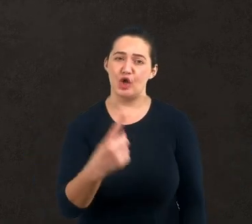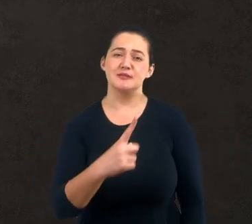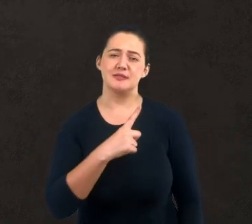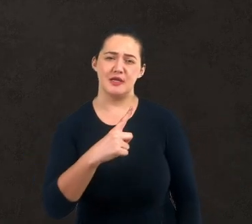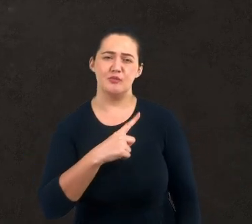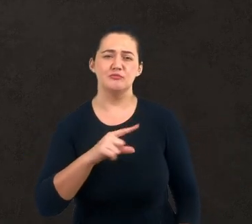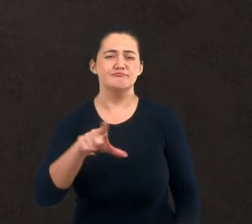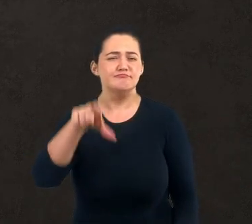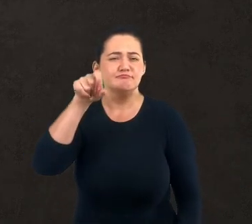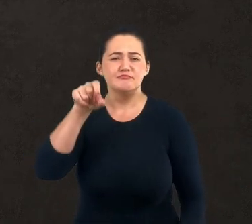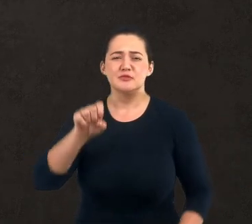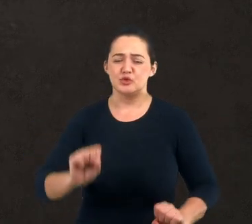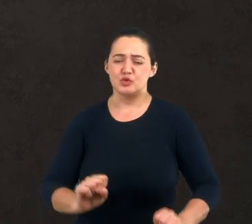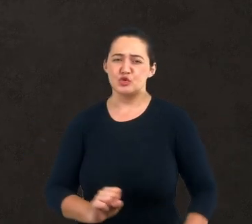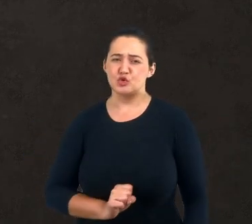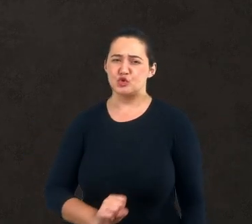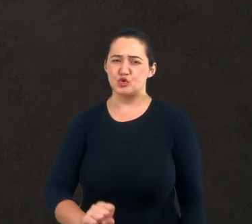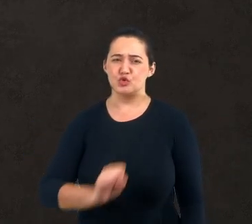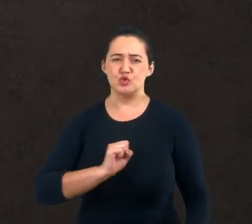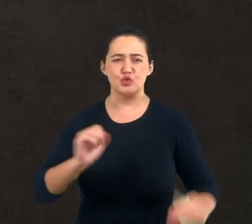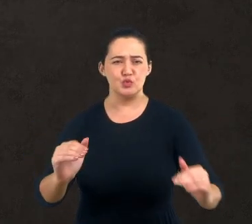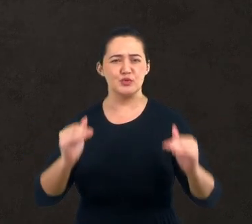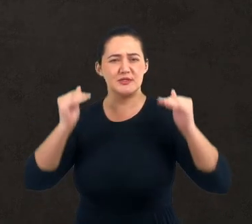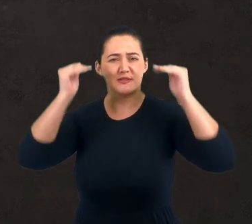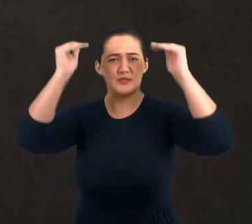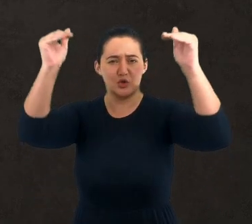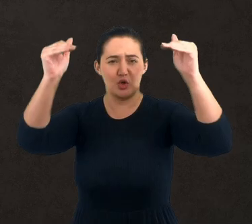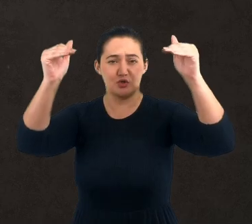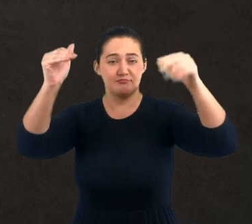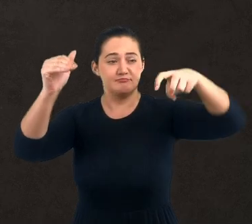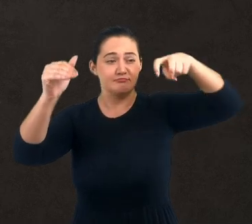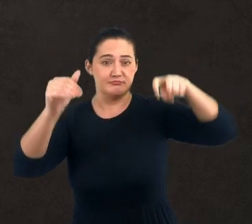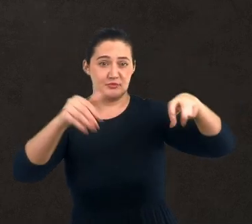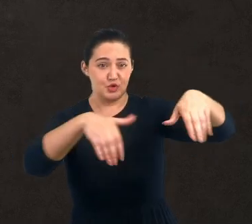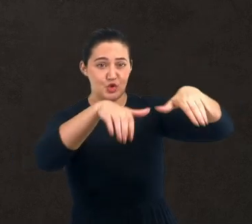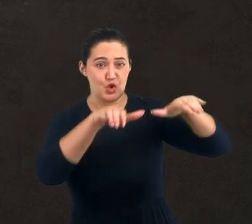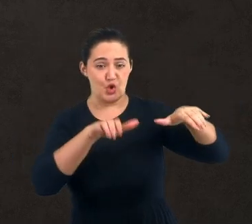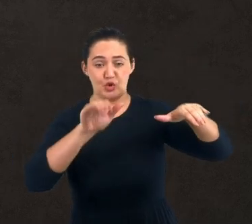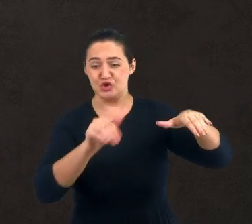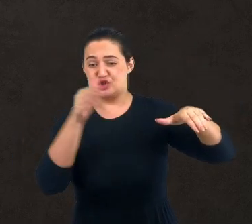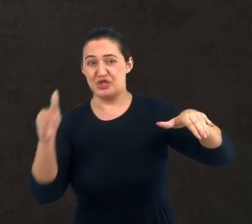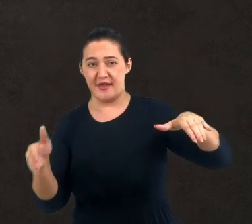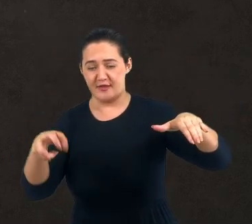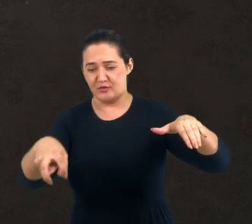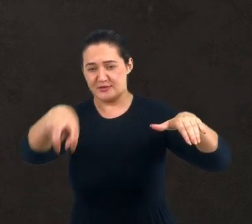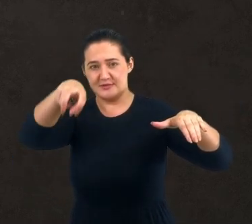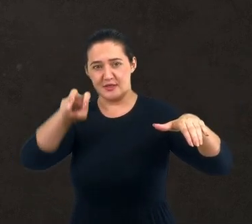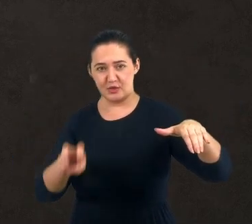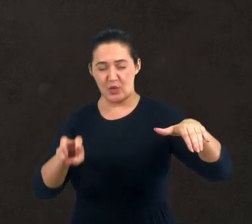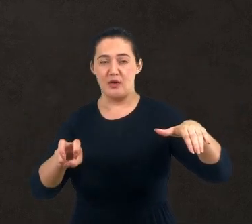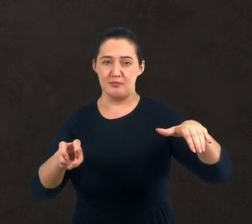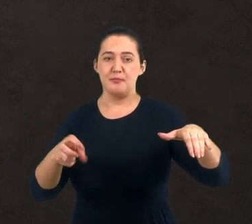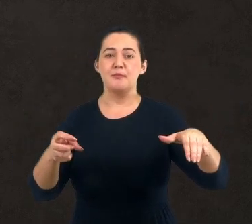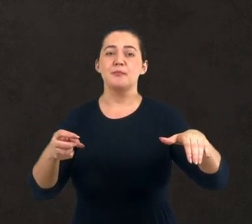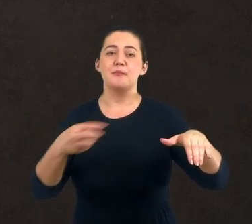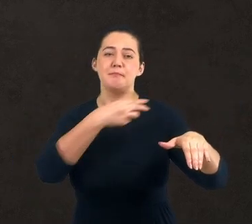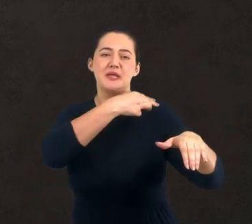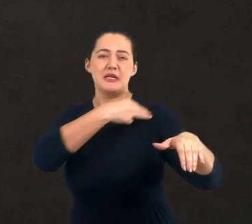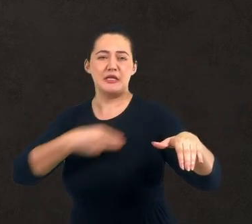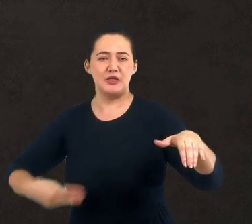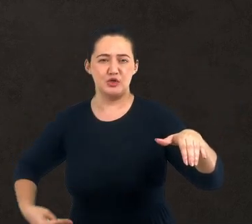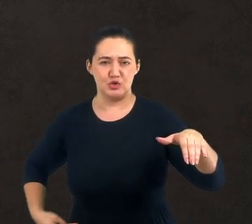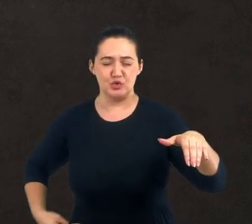tal sumo sacerdote que se assentou à direita do trono da majestade nos céus, como ministro do santuário e